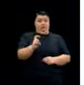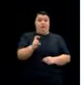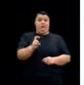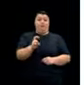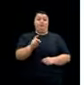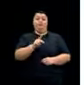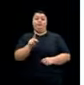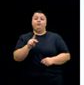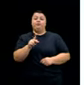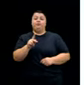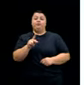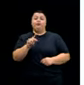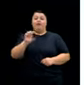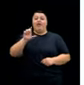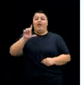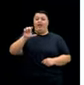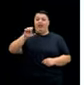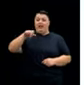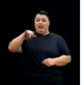nome é Helenise Pereira.